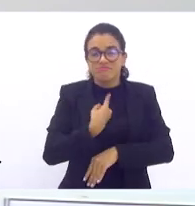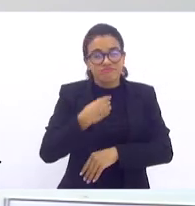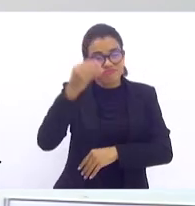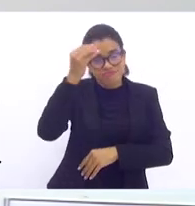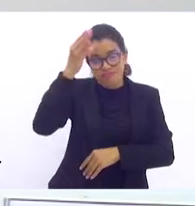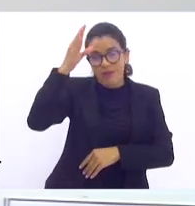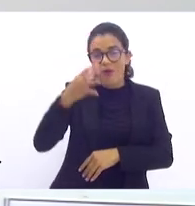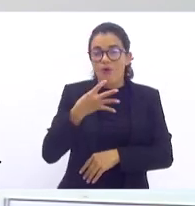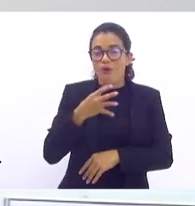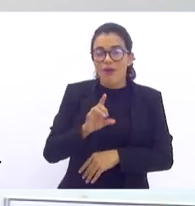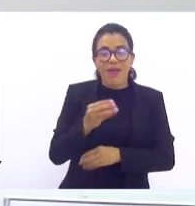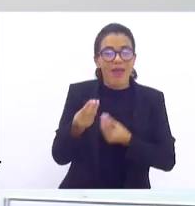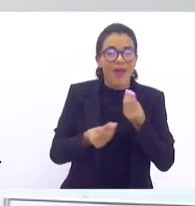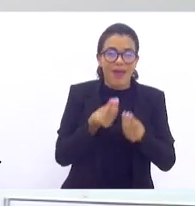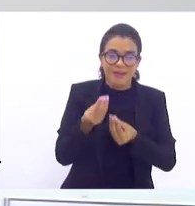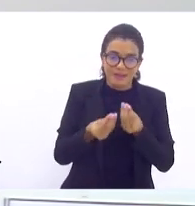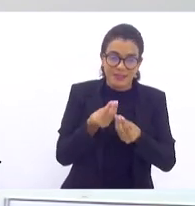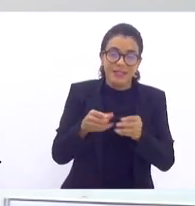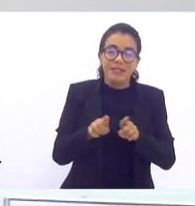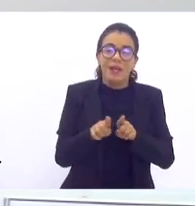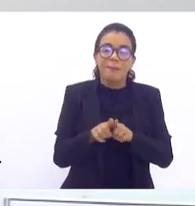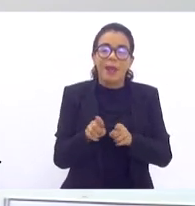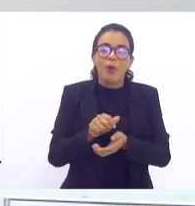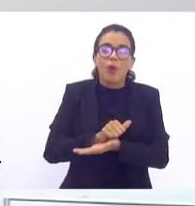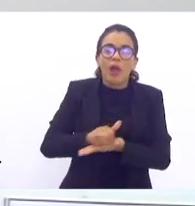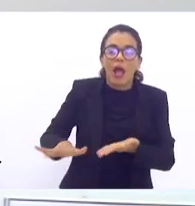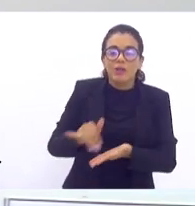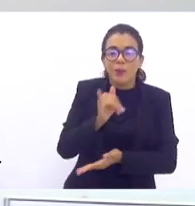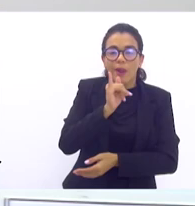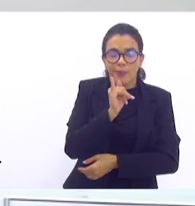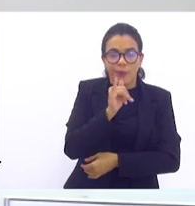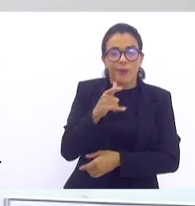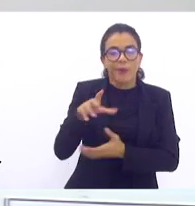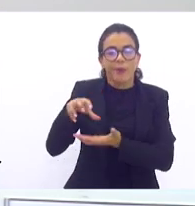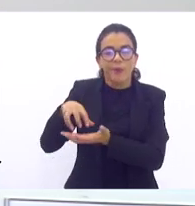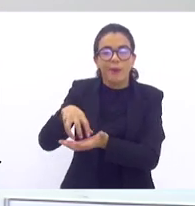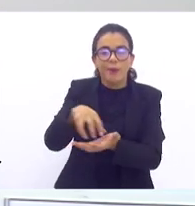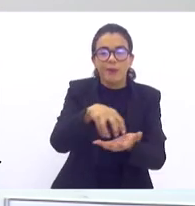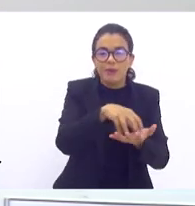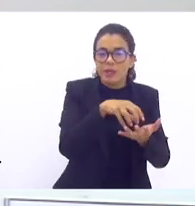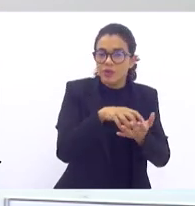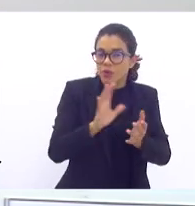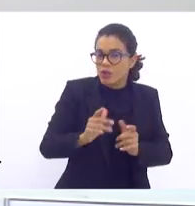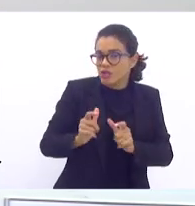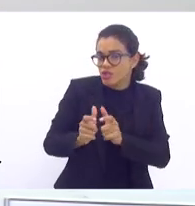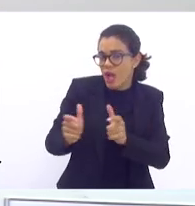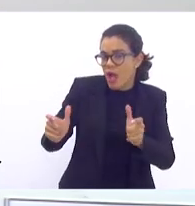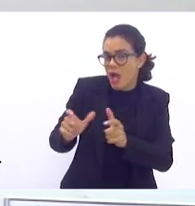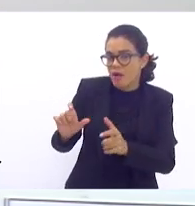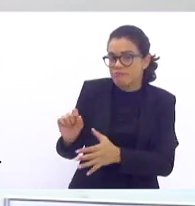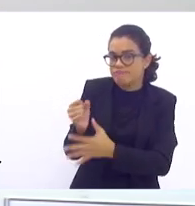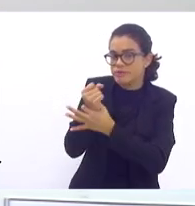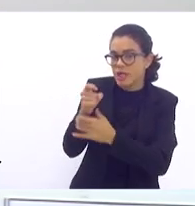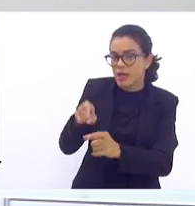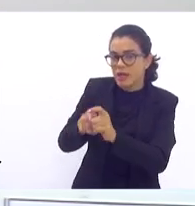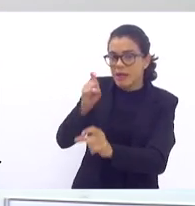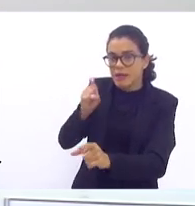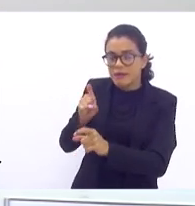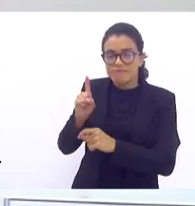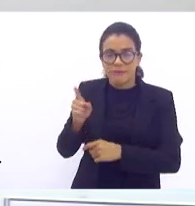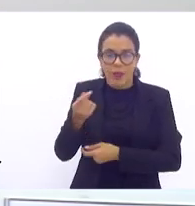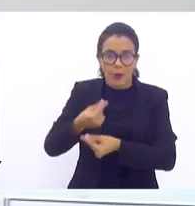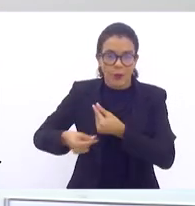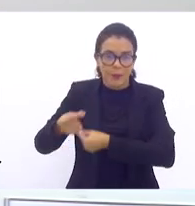que é isso e do desperdício que tem dentro disso inclusive com setores que já se consolidaram economicamente que precisava ser